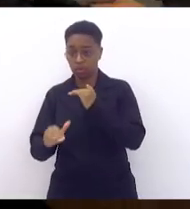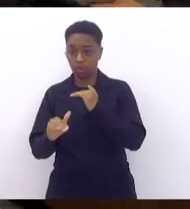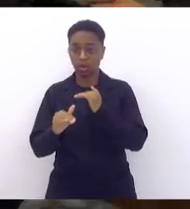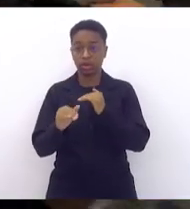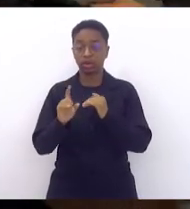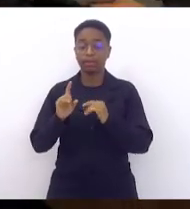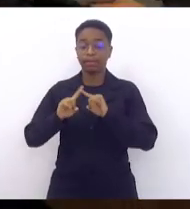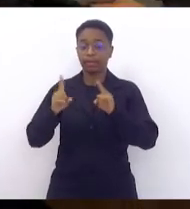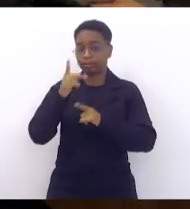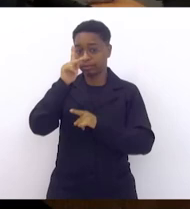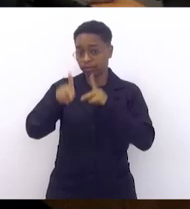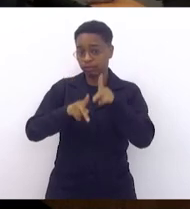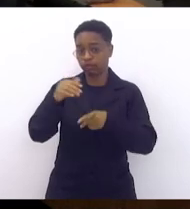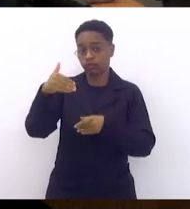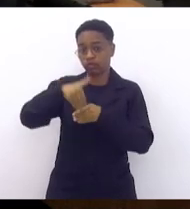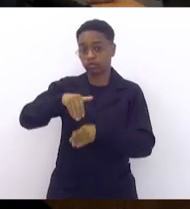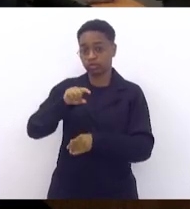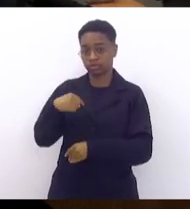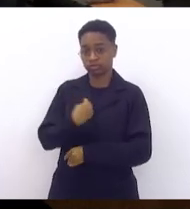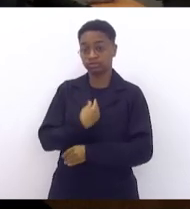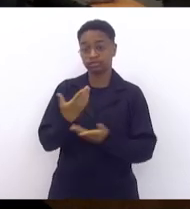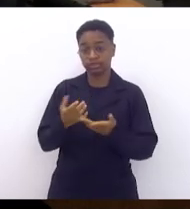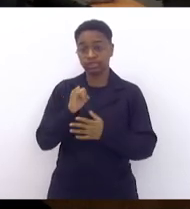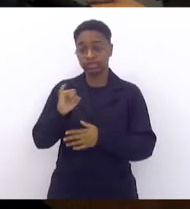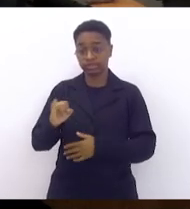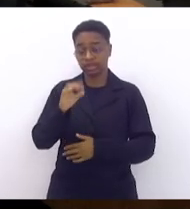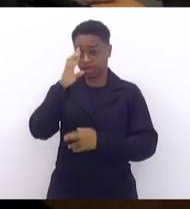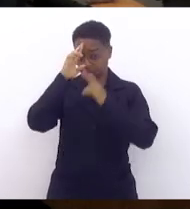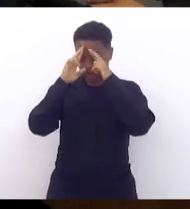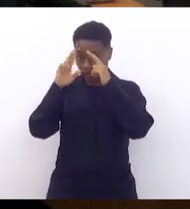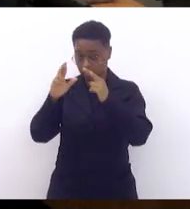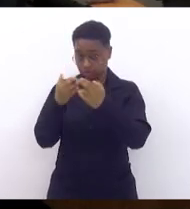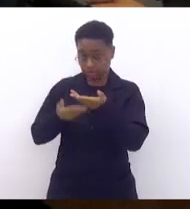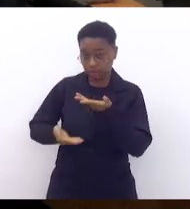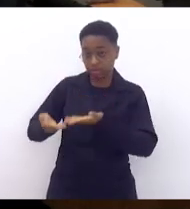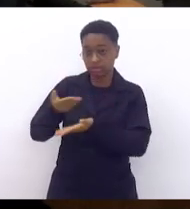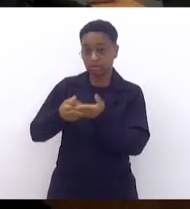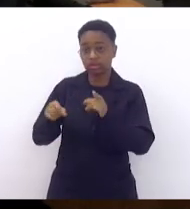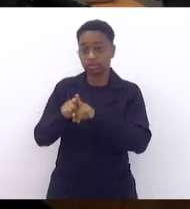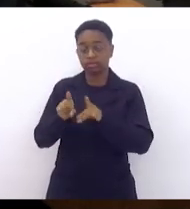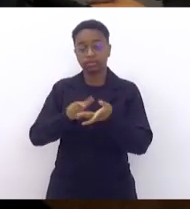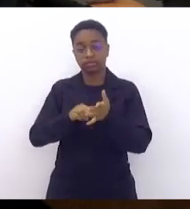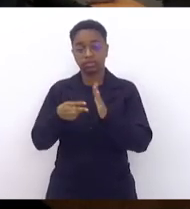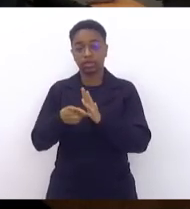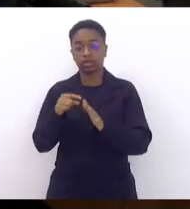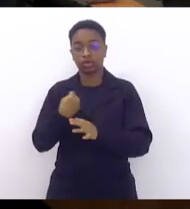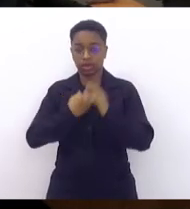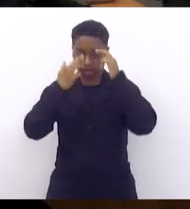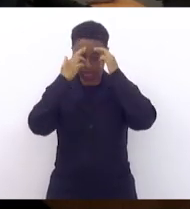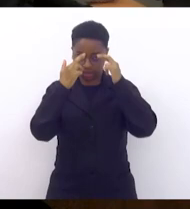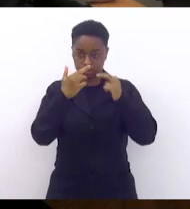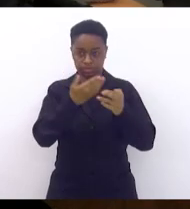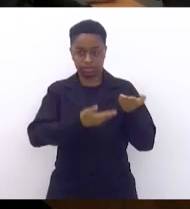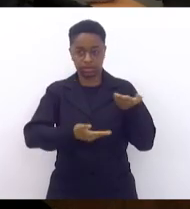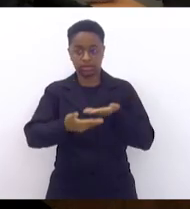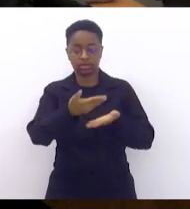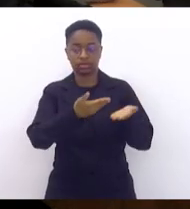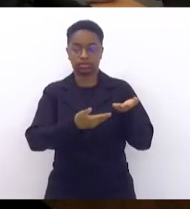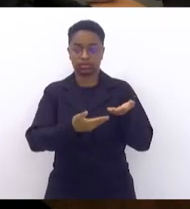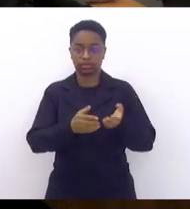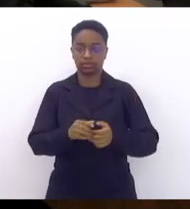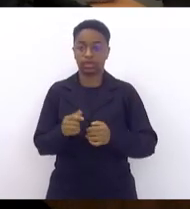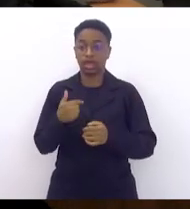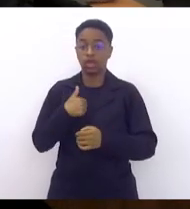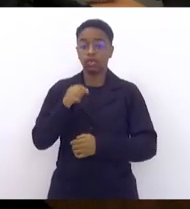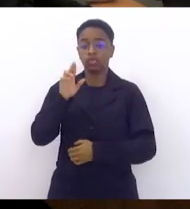respeitarmos é uma forma de respeitar o voto que a gente recebeu também. Eu, em 10 mandatos, nunca